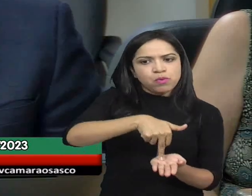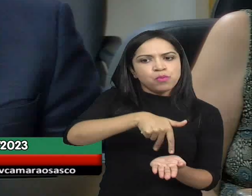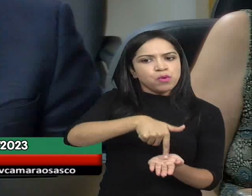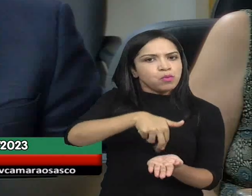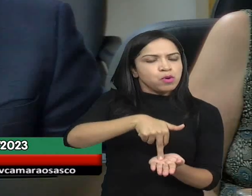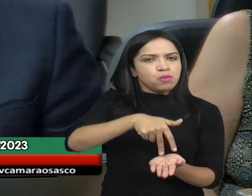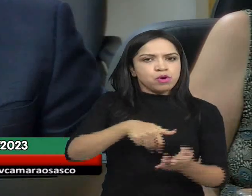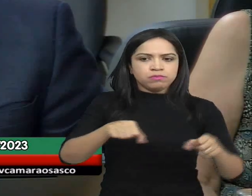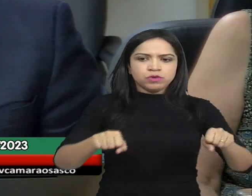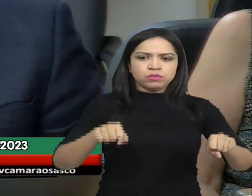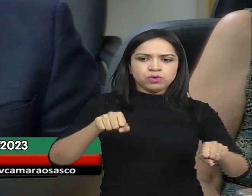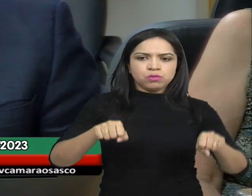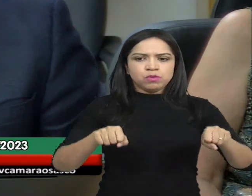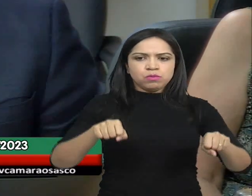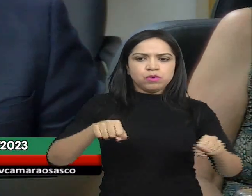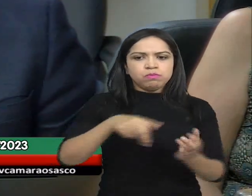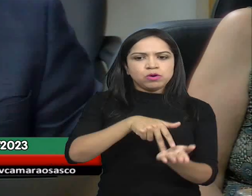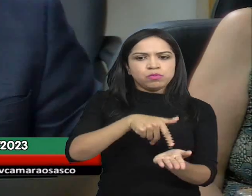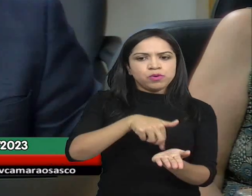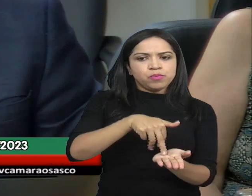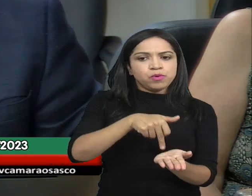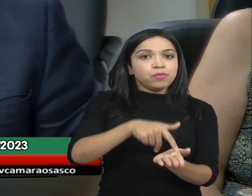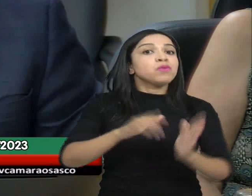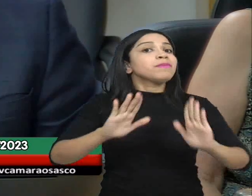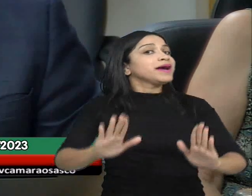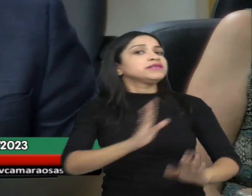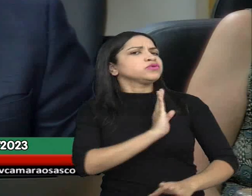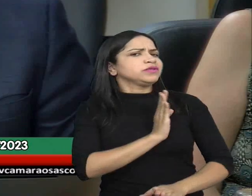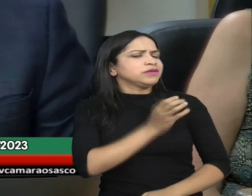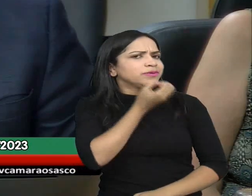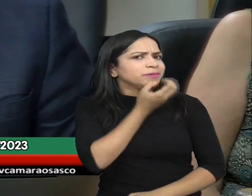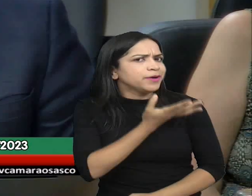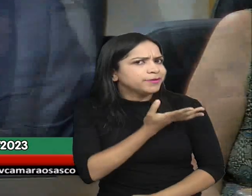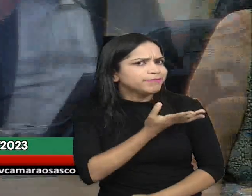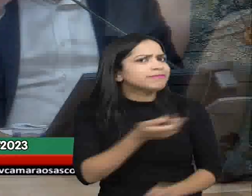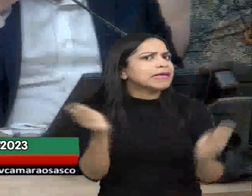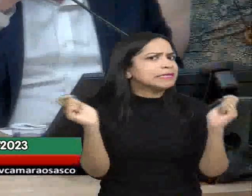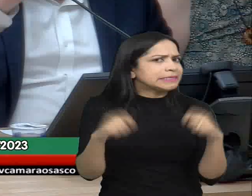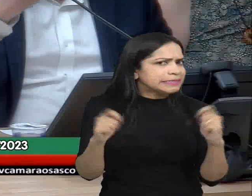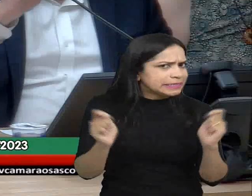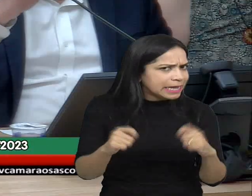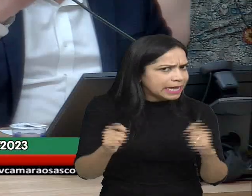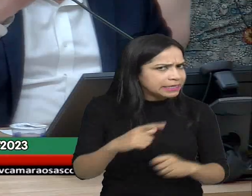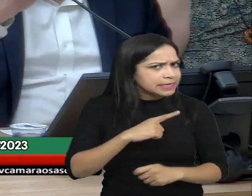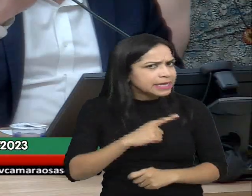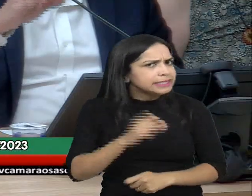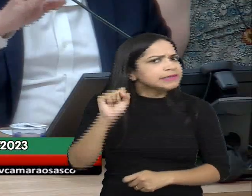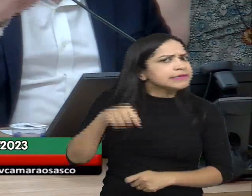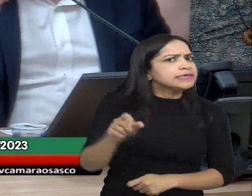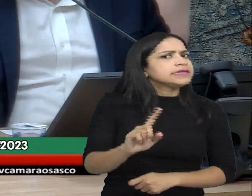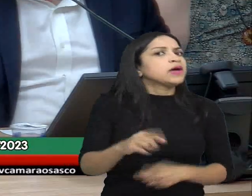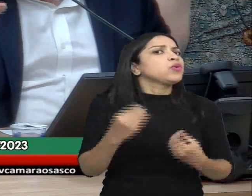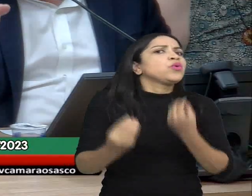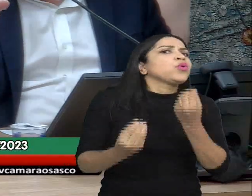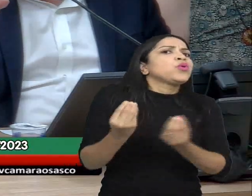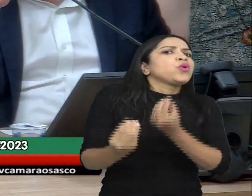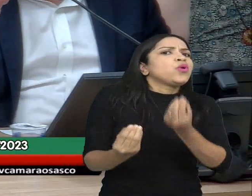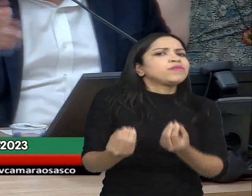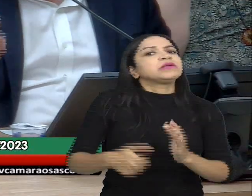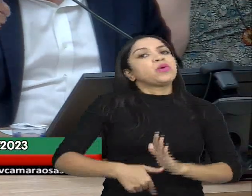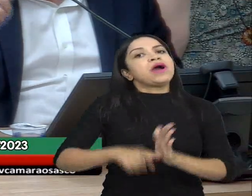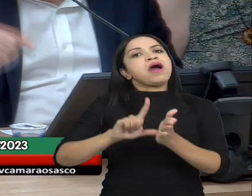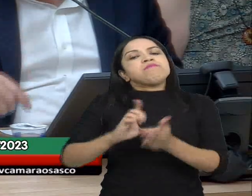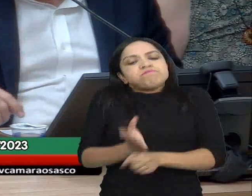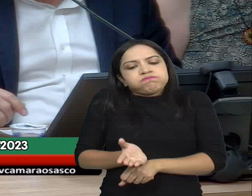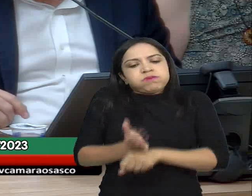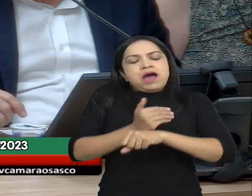no maior desempenho dele. E é aí que a gente começa a fazer o diagnóstico daquela doença do entupimento não tão severo ainda,